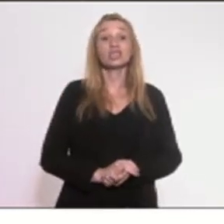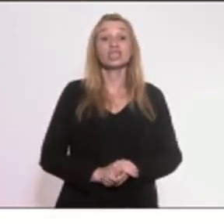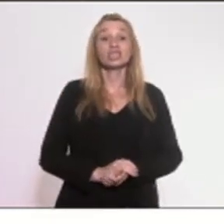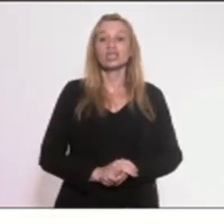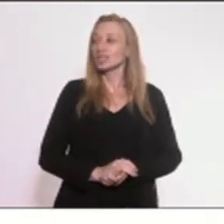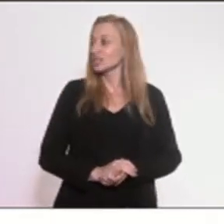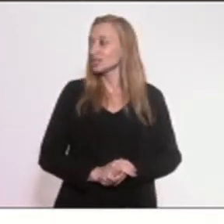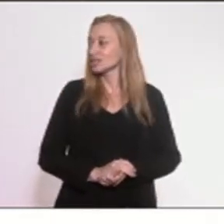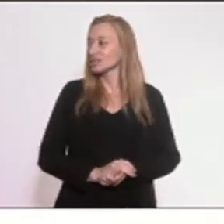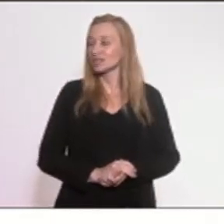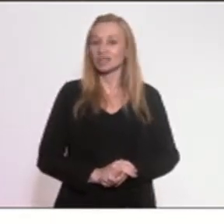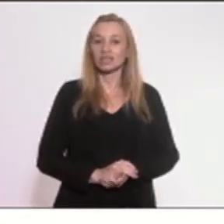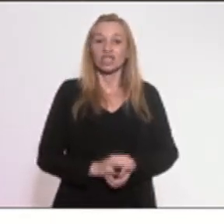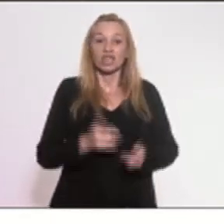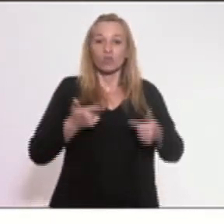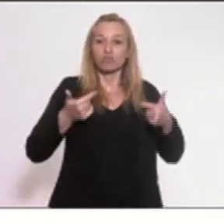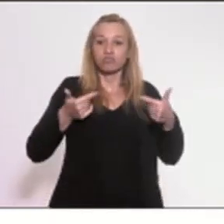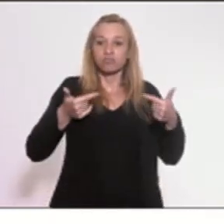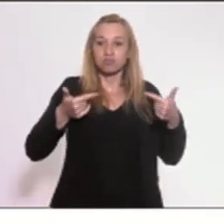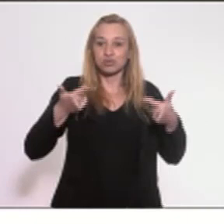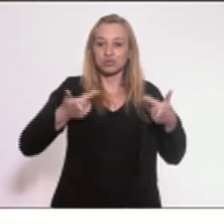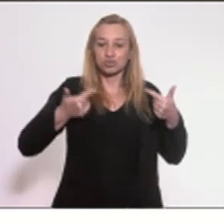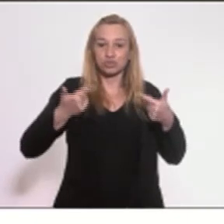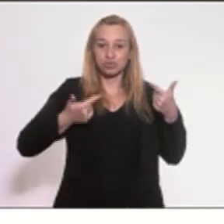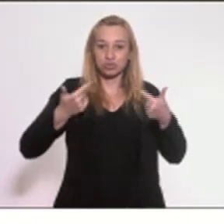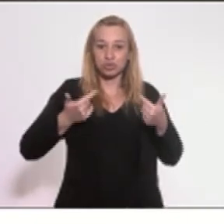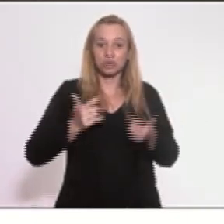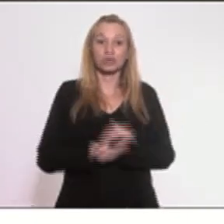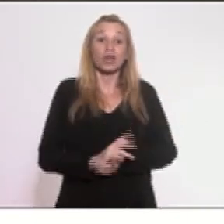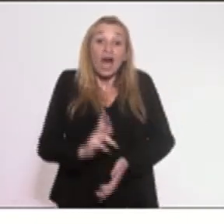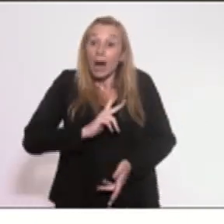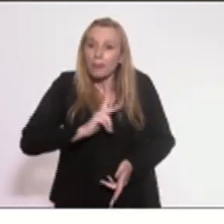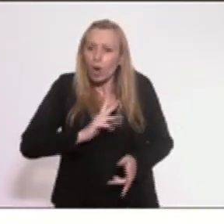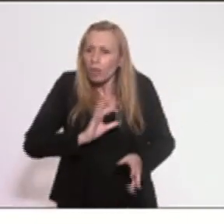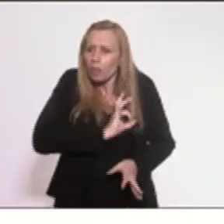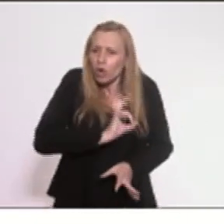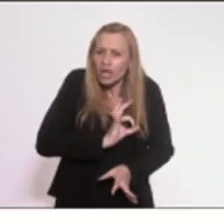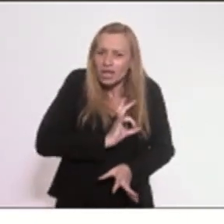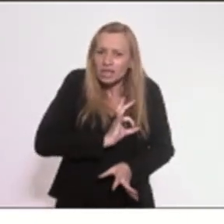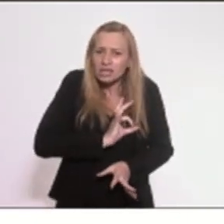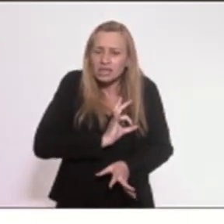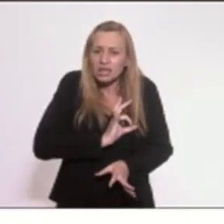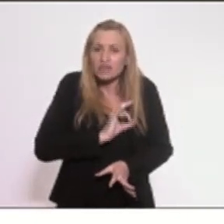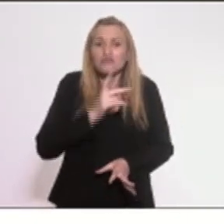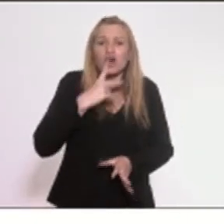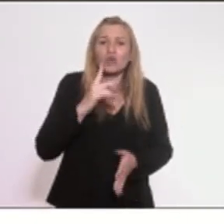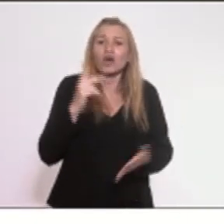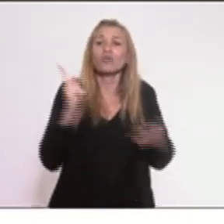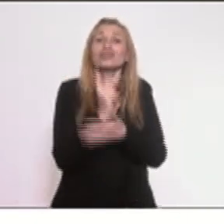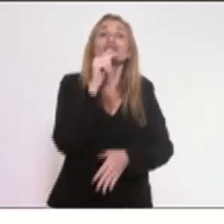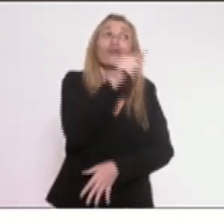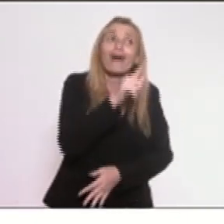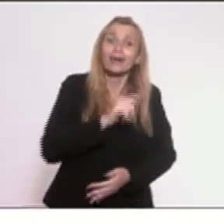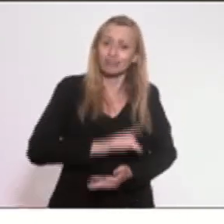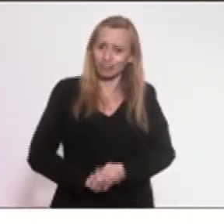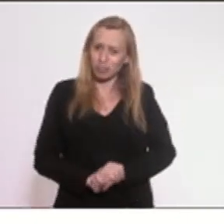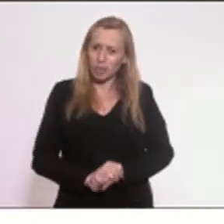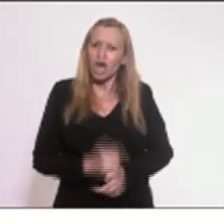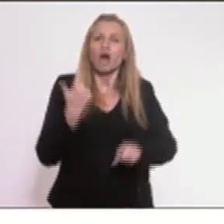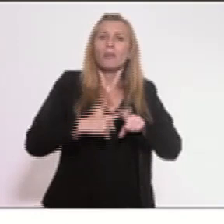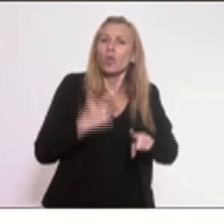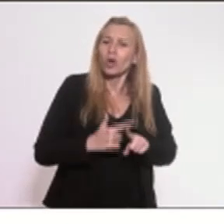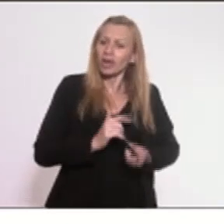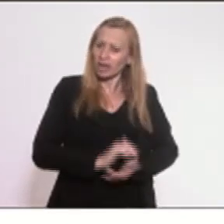atingida. Inclusive, a gente precisa que a própria polícia nos diga o que aconteceu lá. Porque, afinal